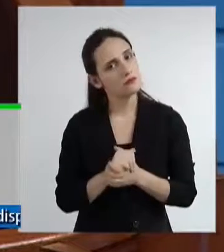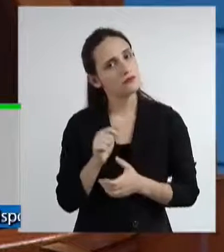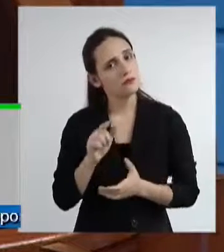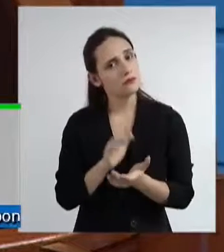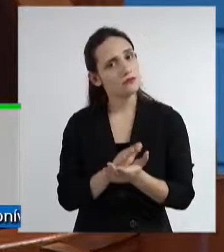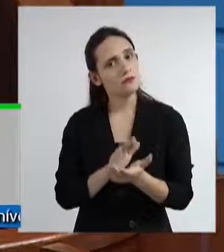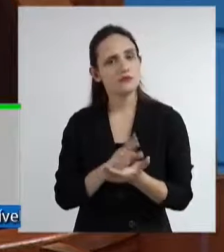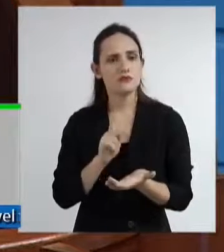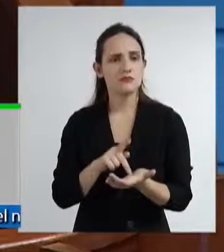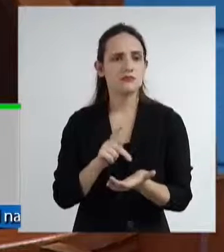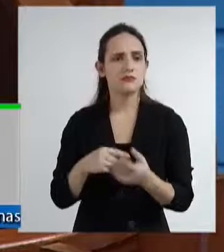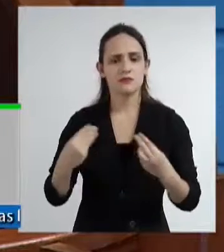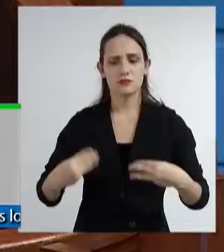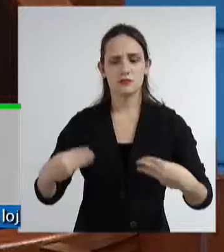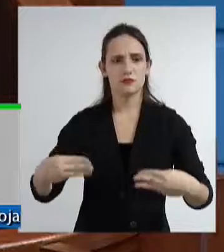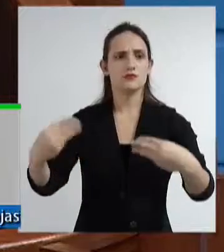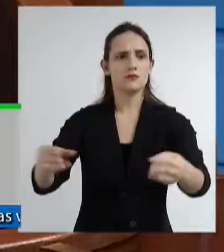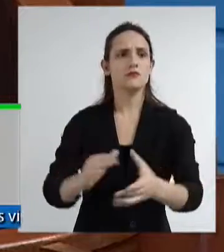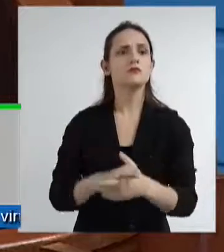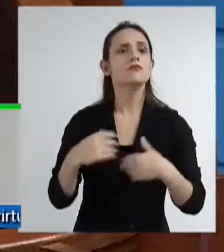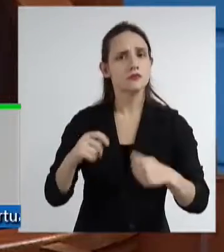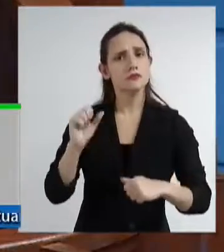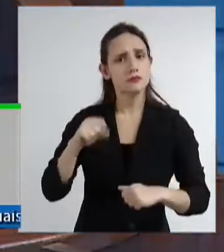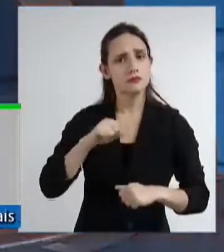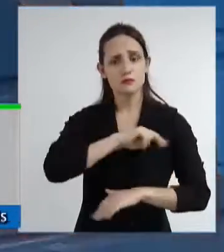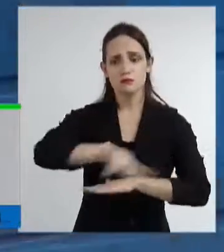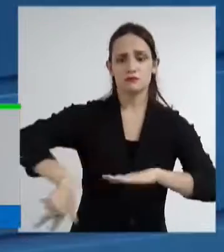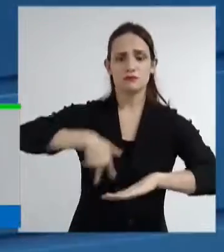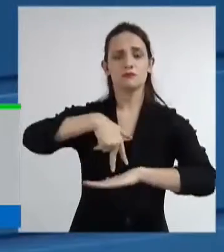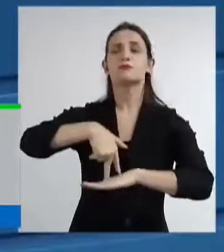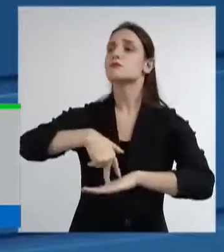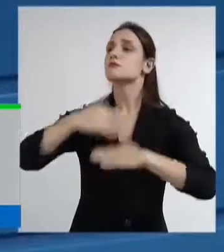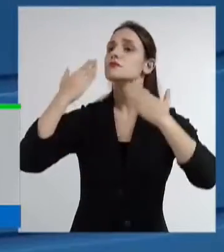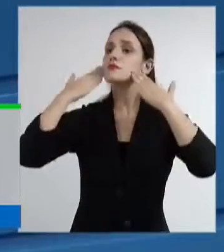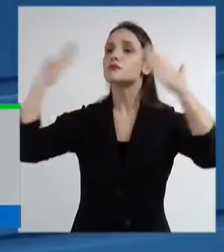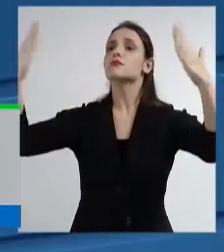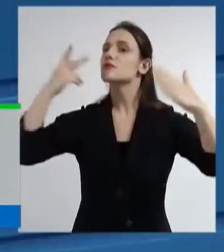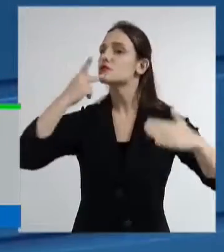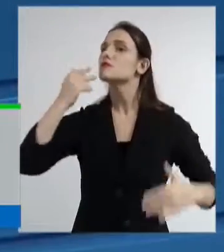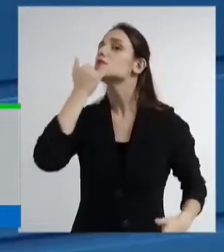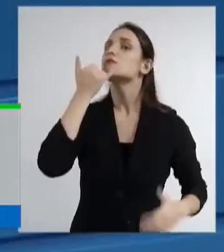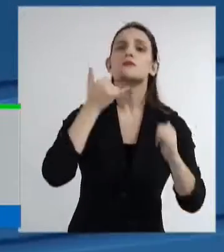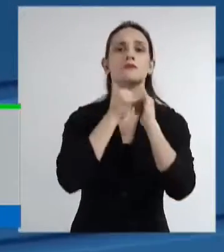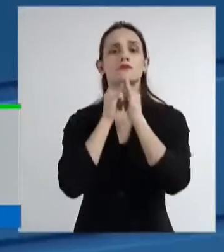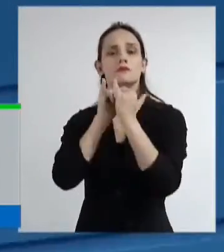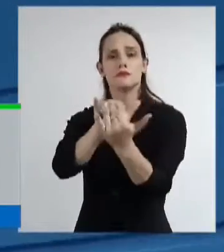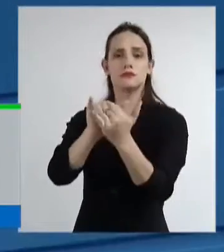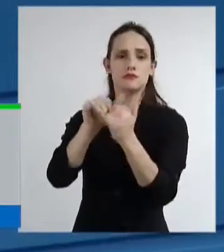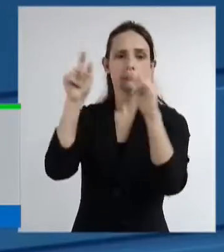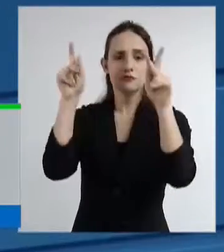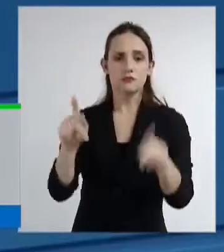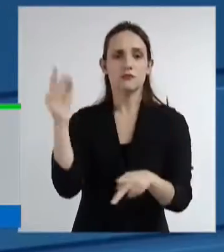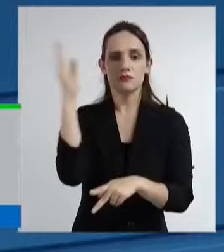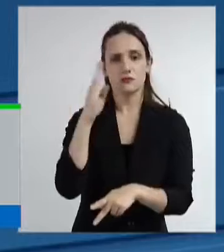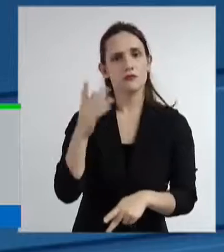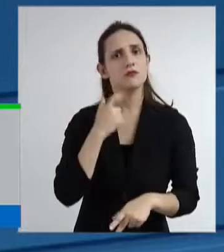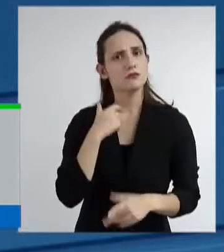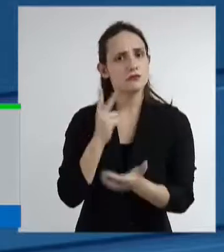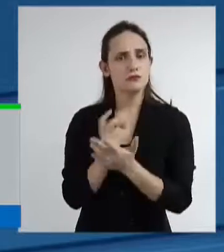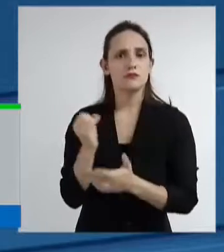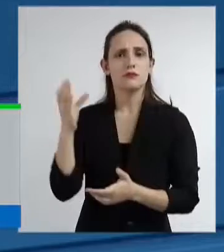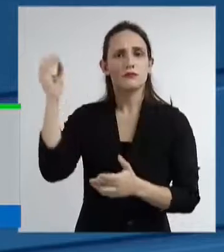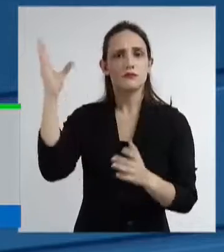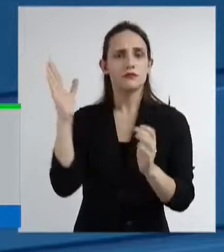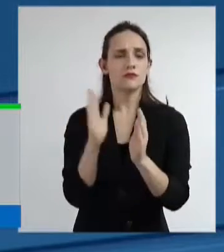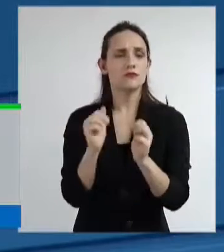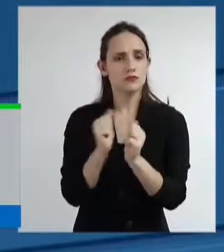parabenizá-lo. O ministro tem que ir a público e pedir desculpa para o povo brasileiro. Eu viajo com a minha família, com a minha esposa, com as